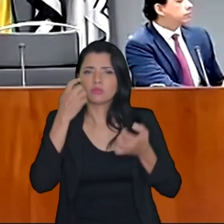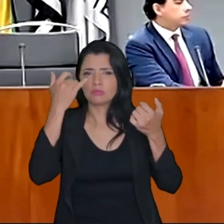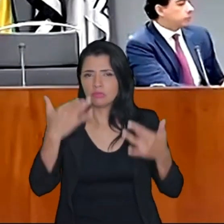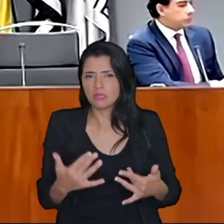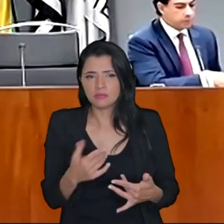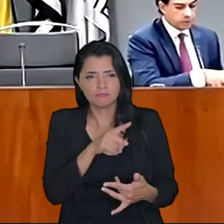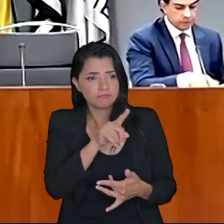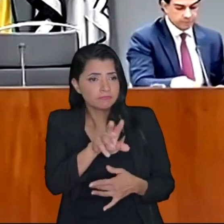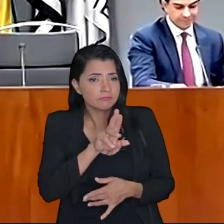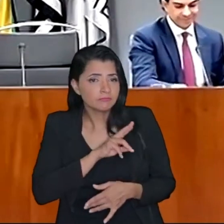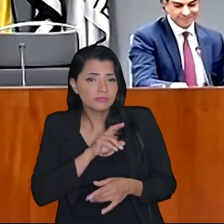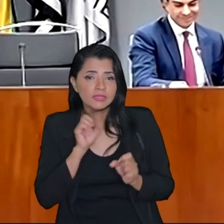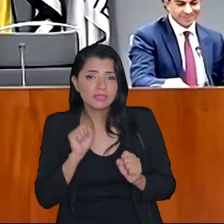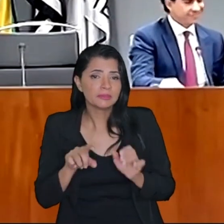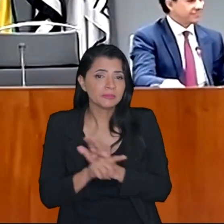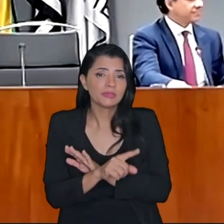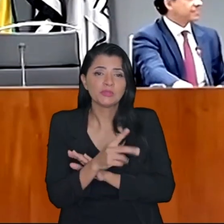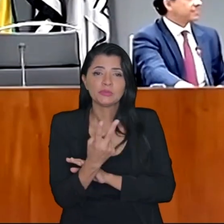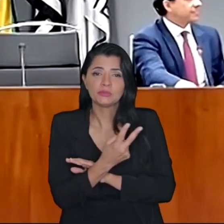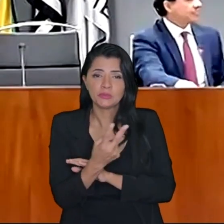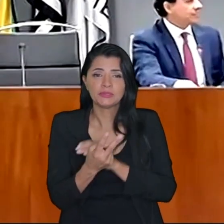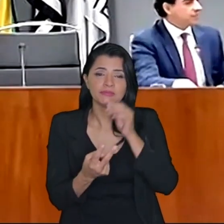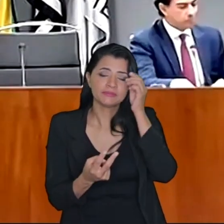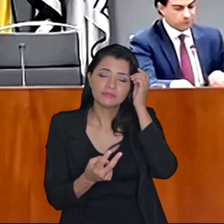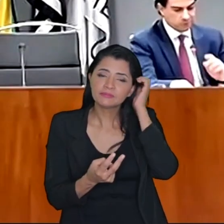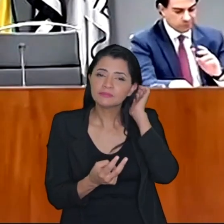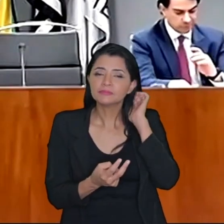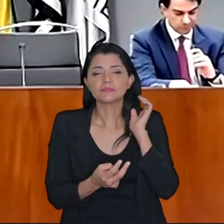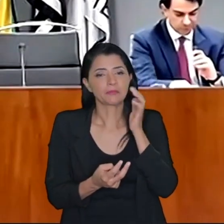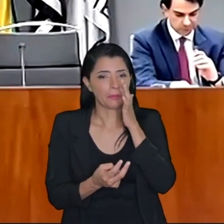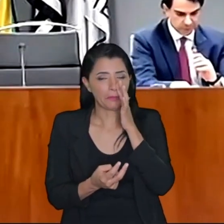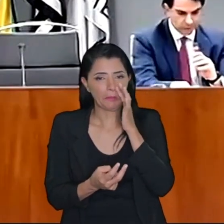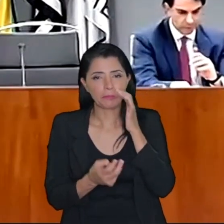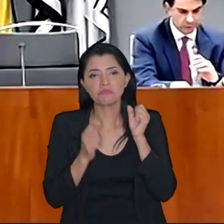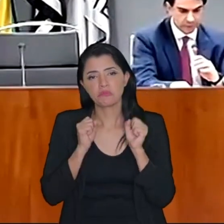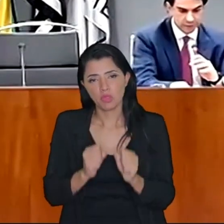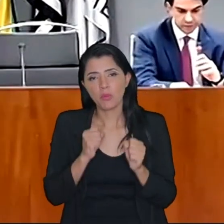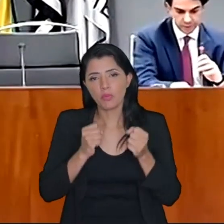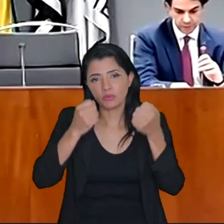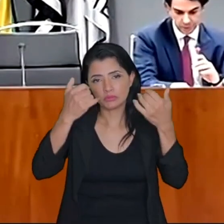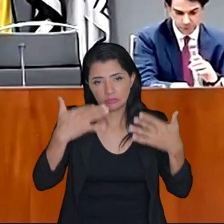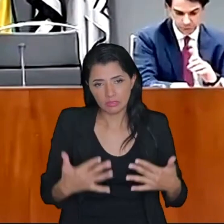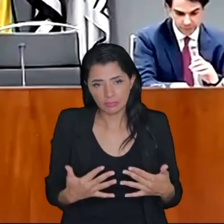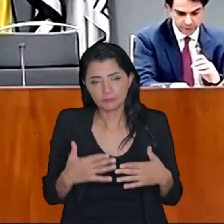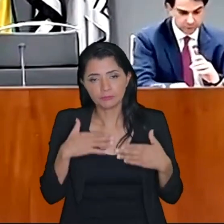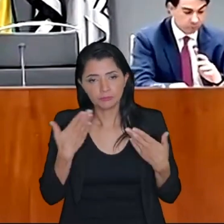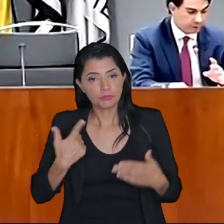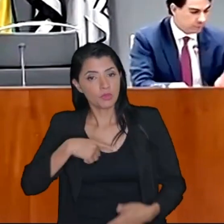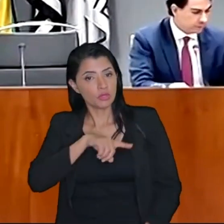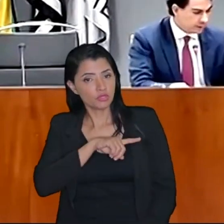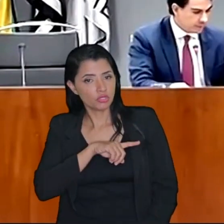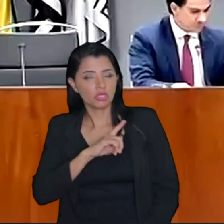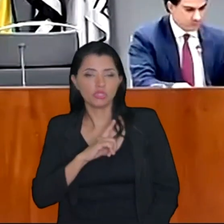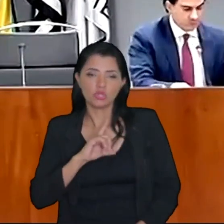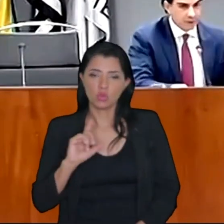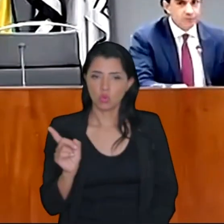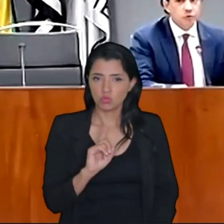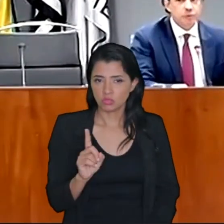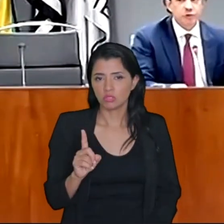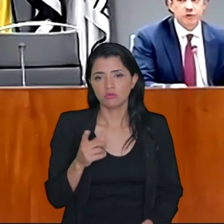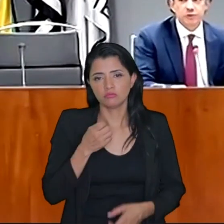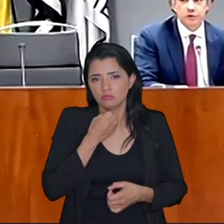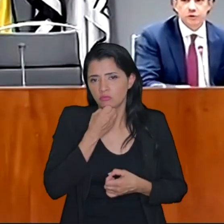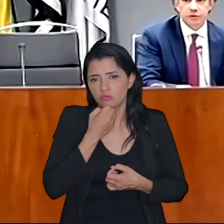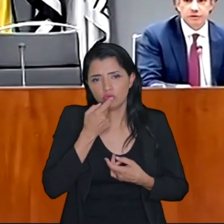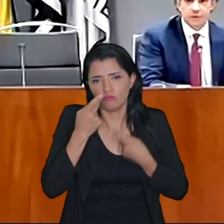de começar? É a pergunta para os dois. Eu posso começar. De fato, a gente, deliberadamente ou não, né, não falamos